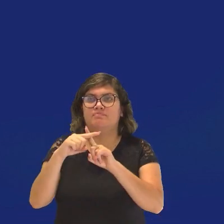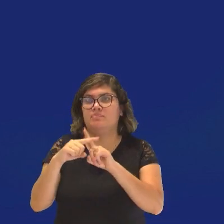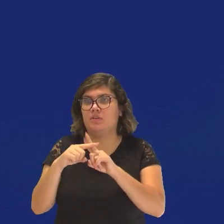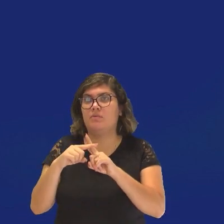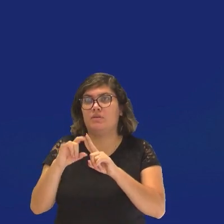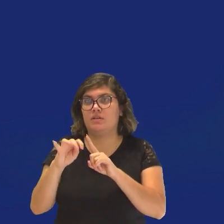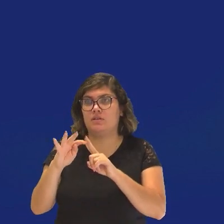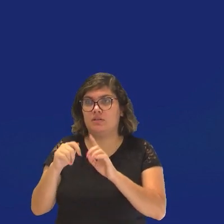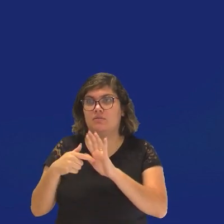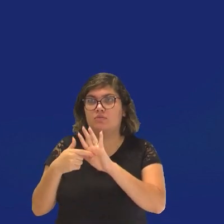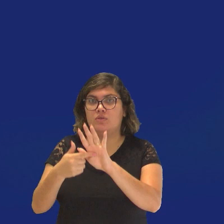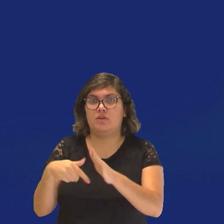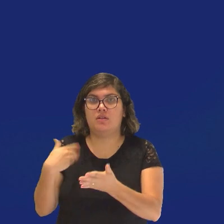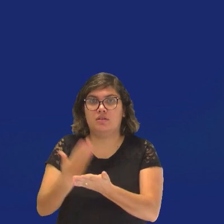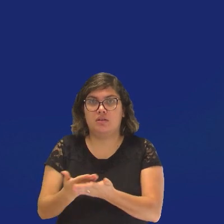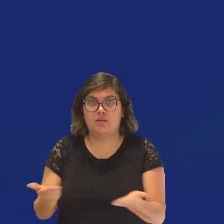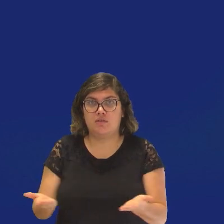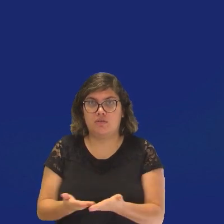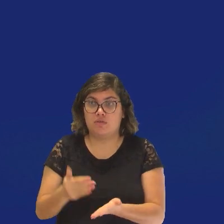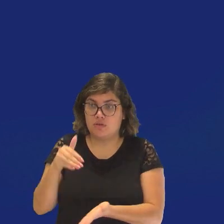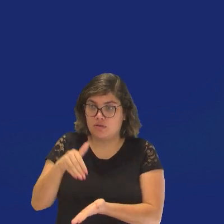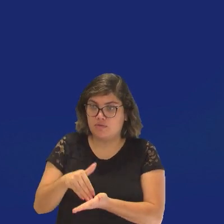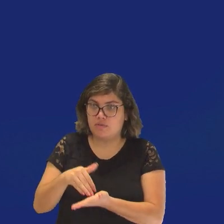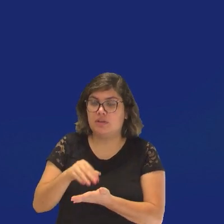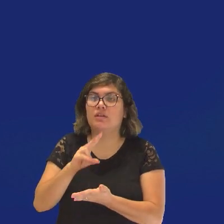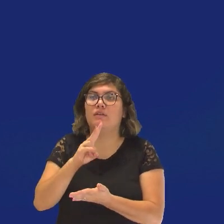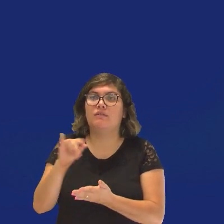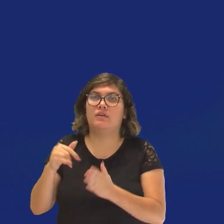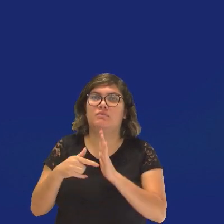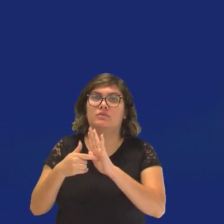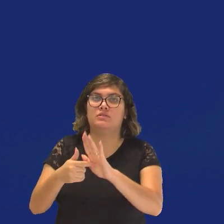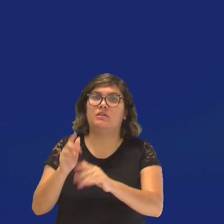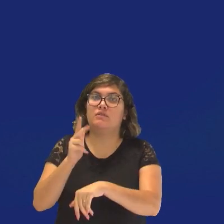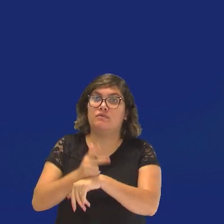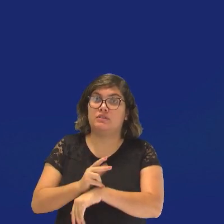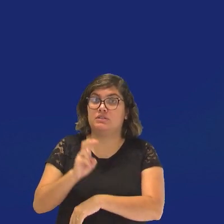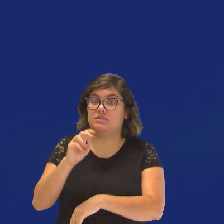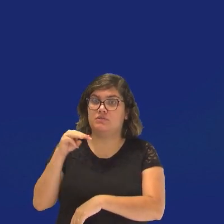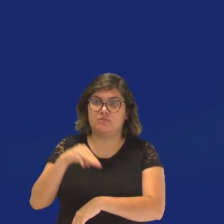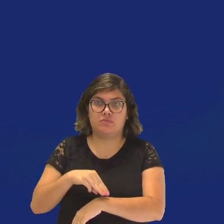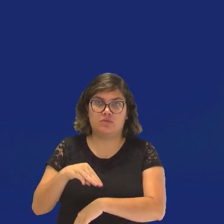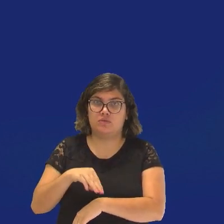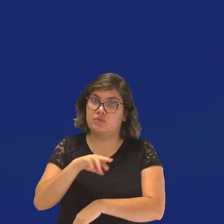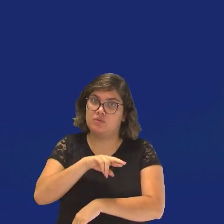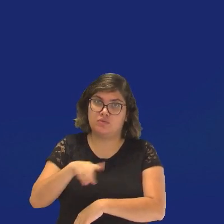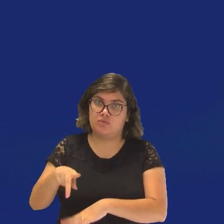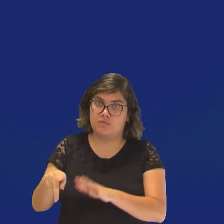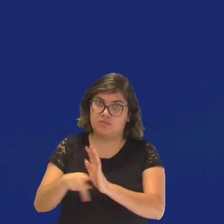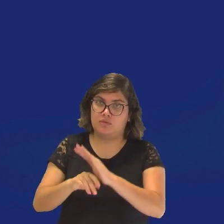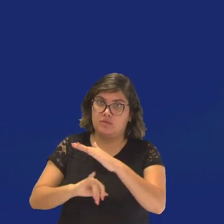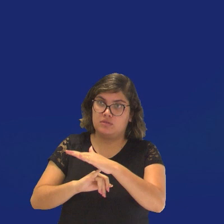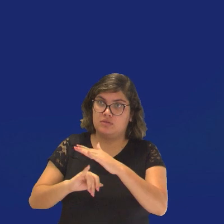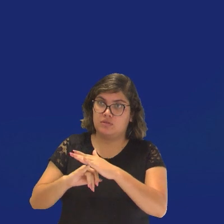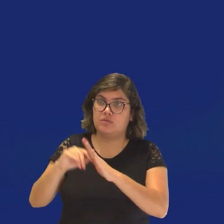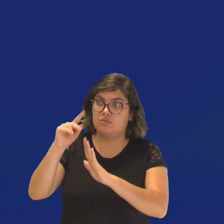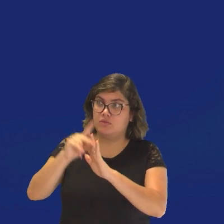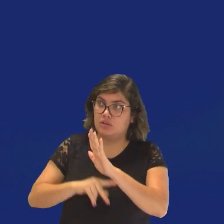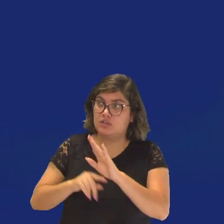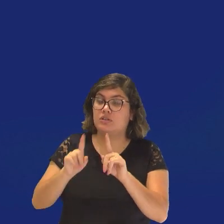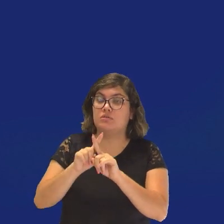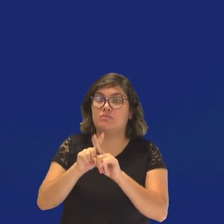até aqui. Ao final da minha apresentação, nós vamos rodar um vídeo de 5 minutos, não é um vídeo institucional do projeto, mas é